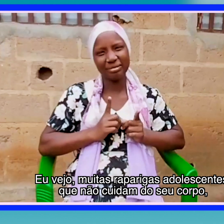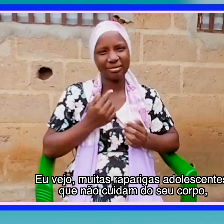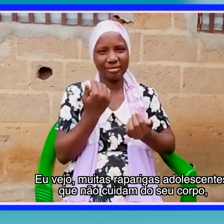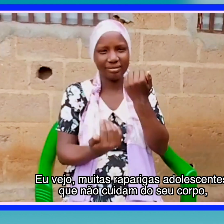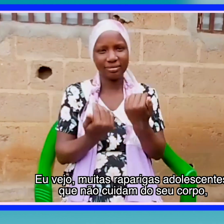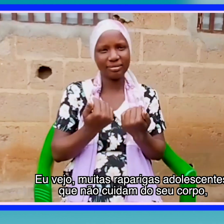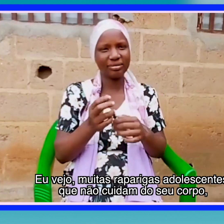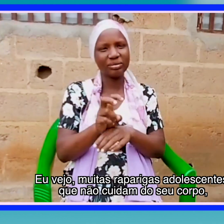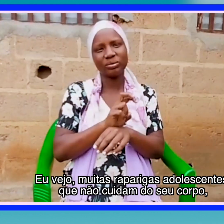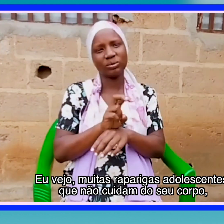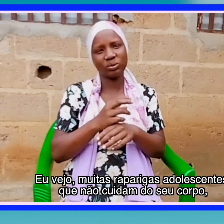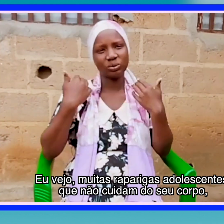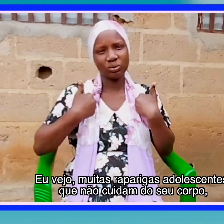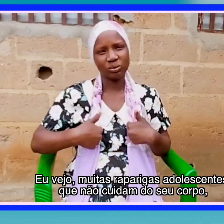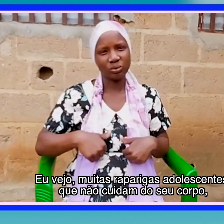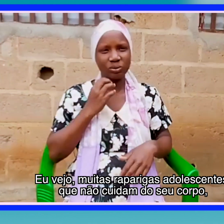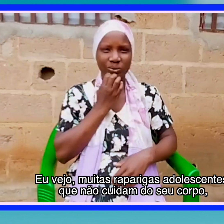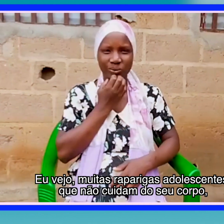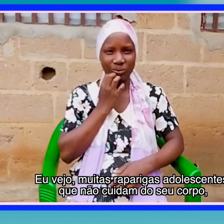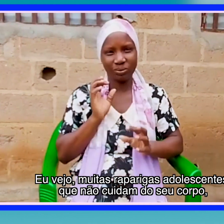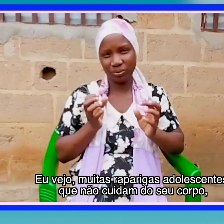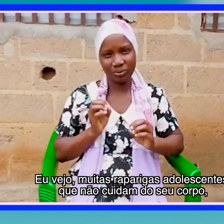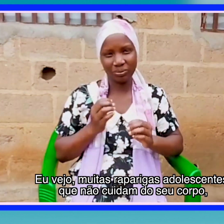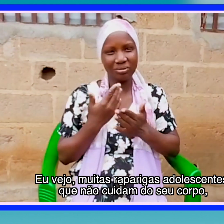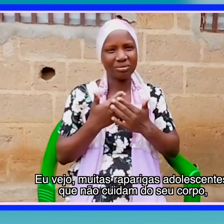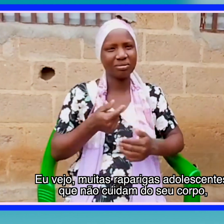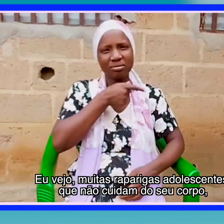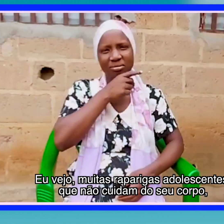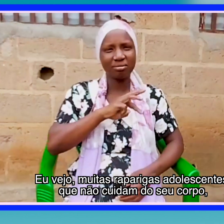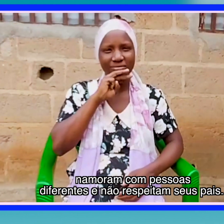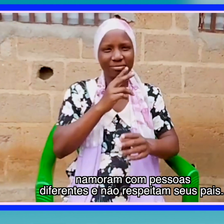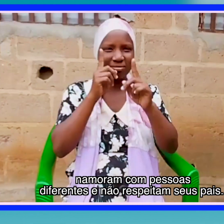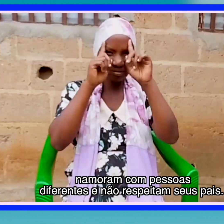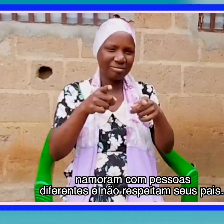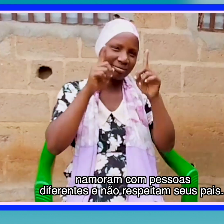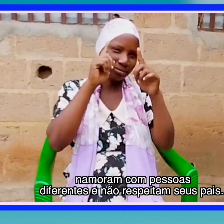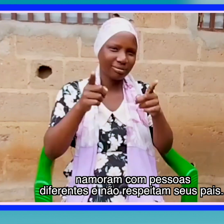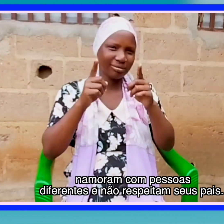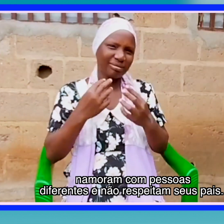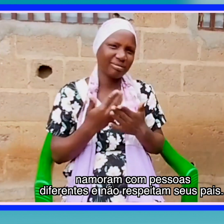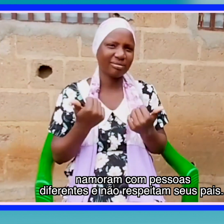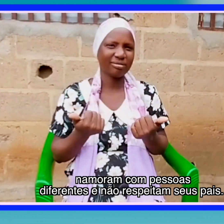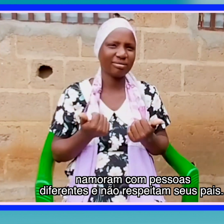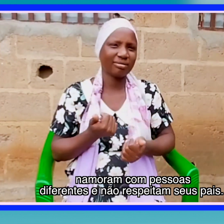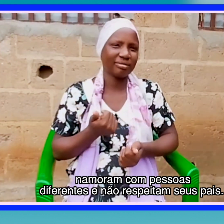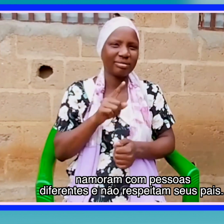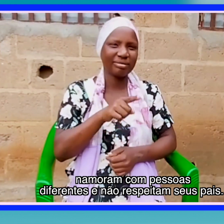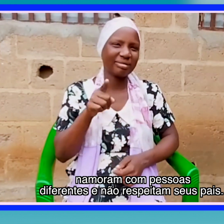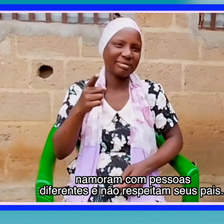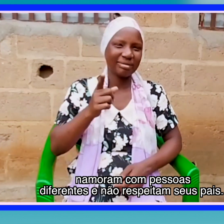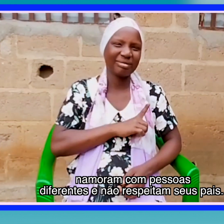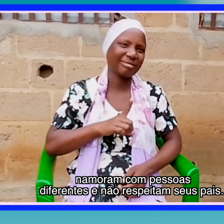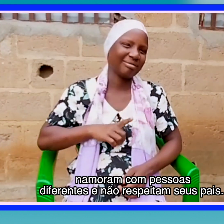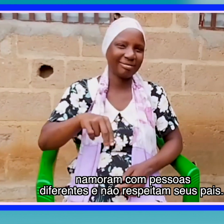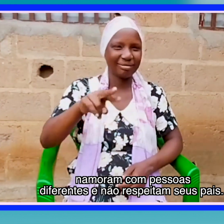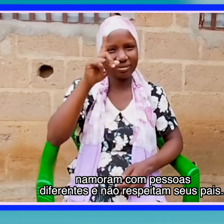Eu vejo muitas raparigas adolescentes que não cuidam do seu corpo, namoram com pessoas diferentes e não